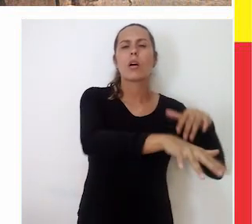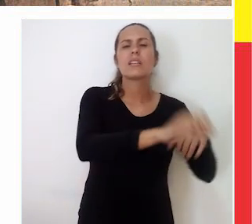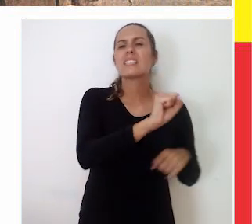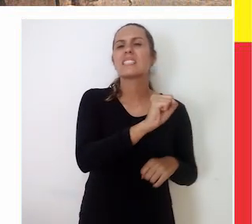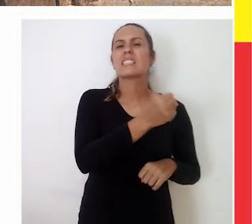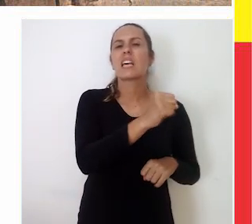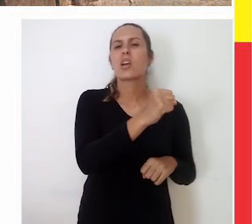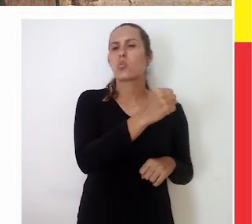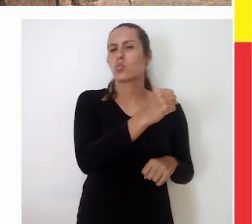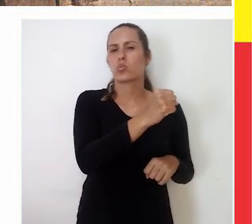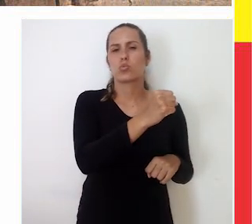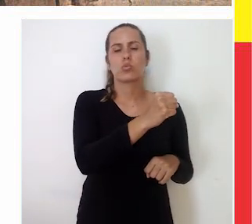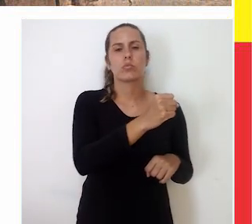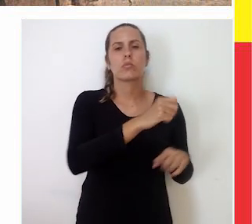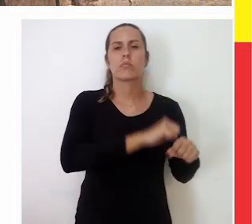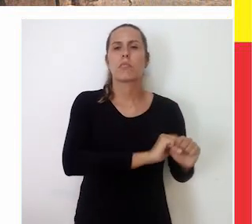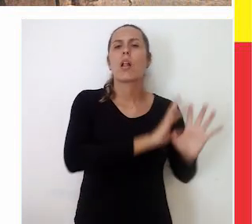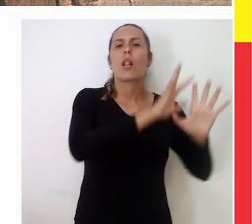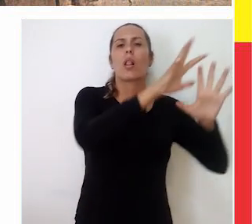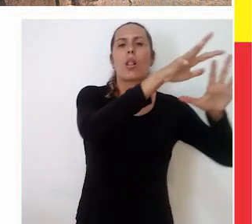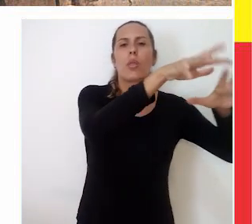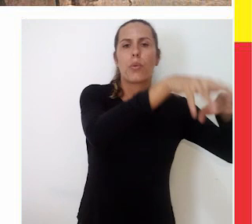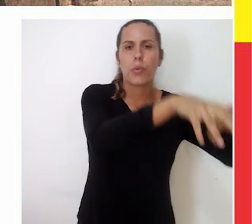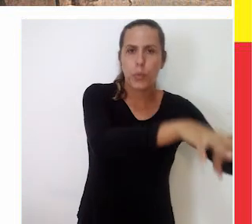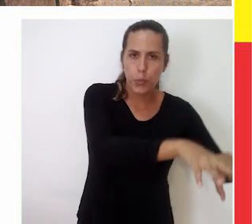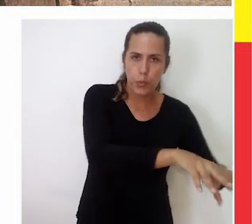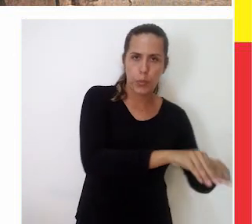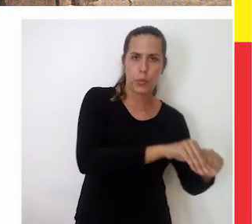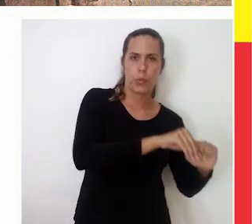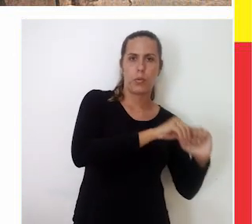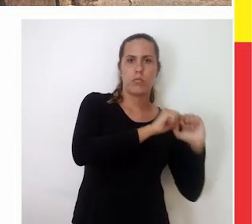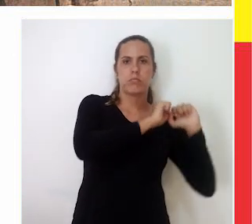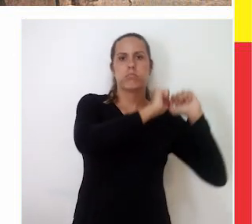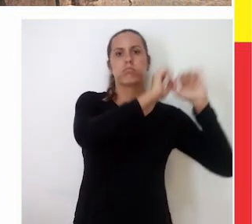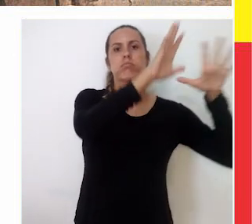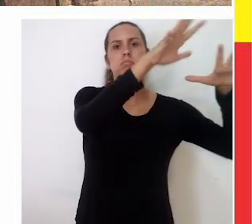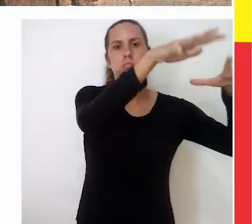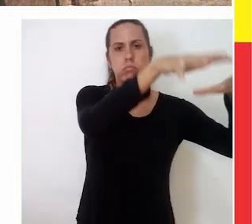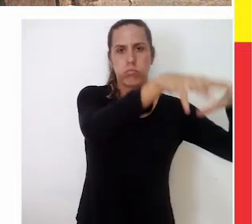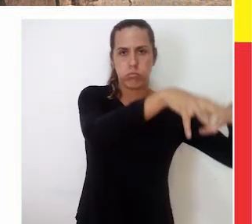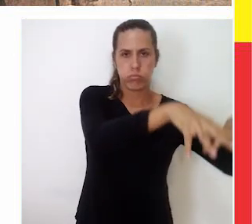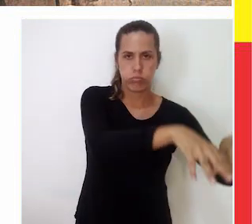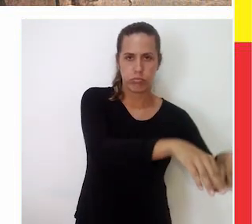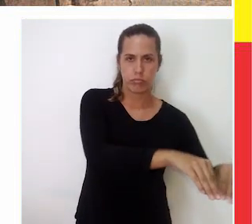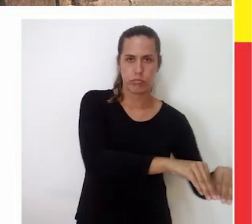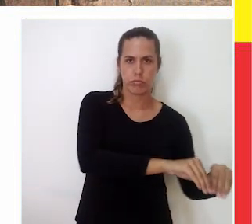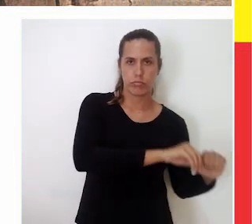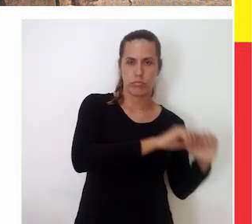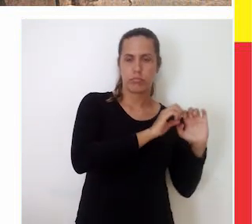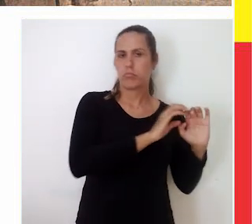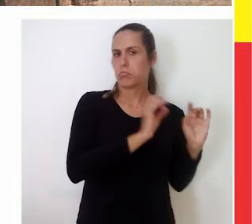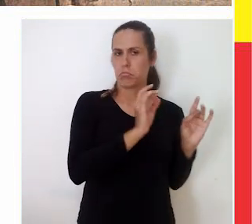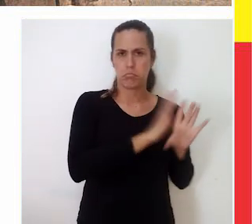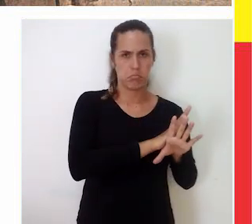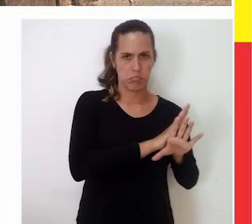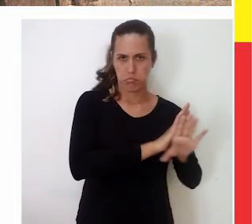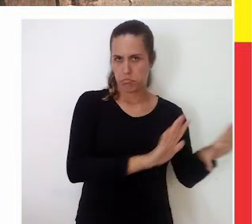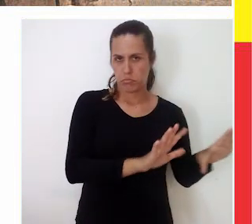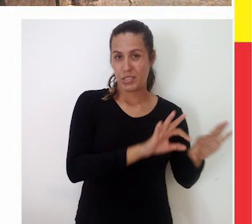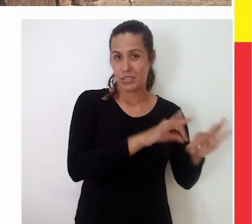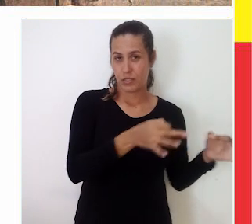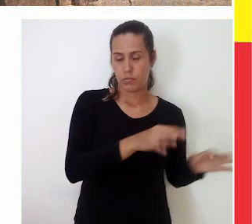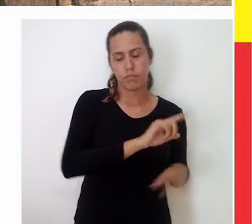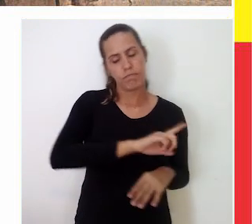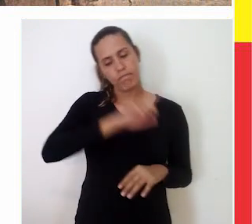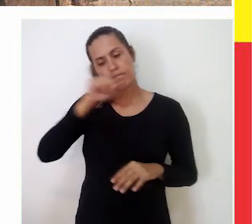alguns segundos. Onda, passa, acaba. Onda, passa, acaba. Já o